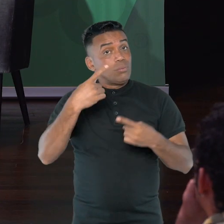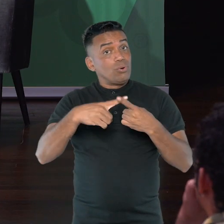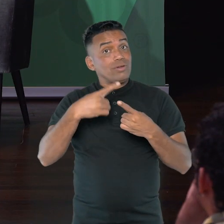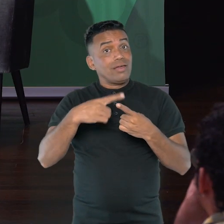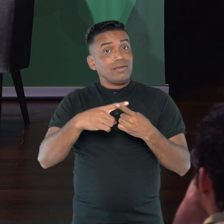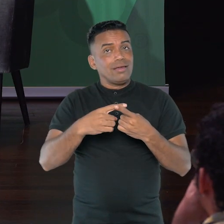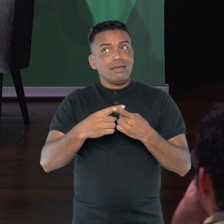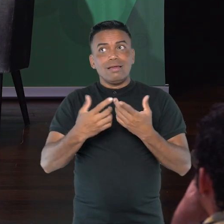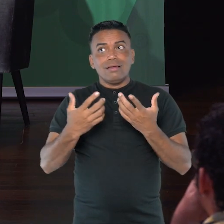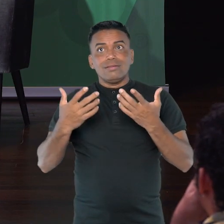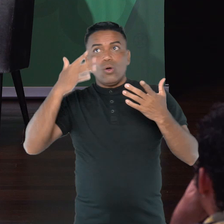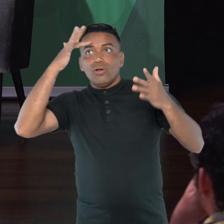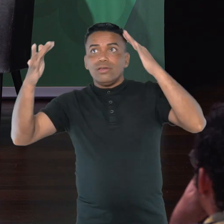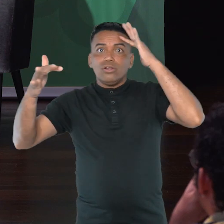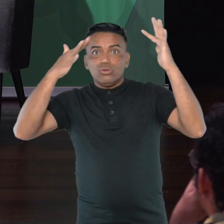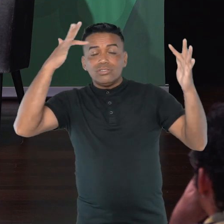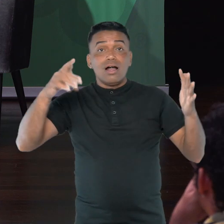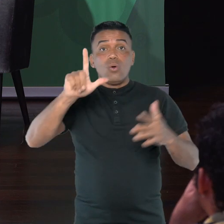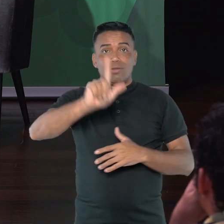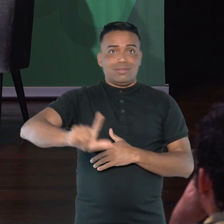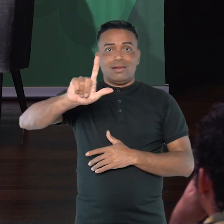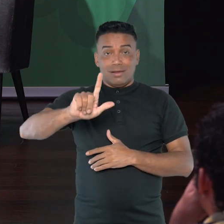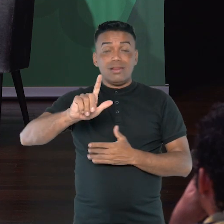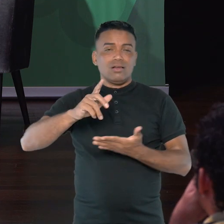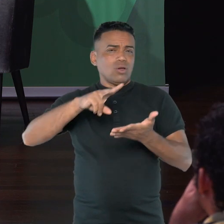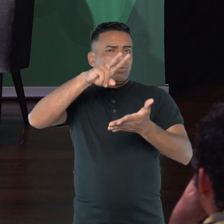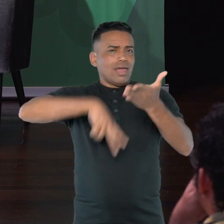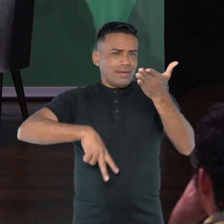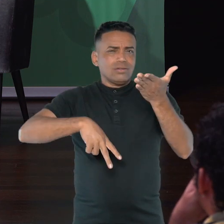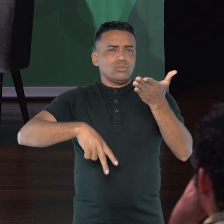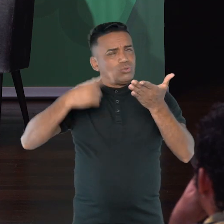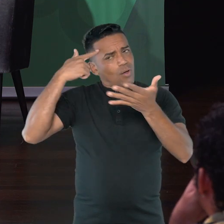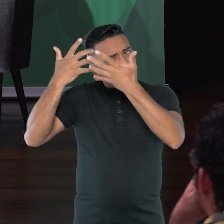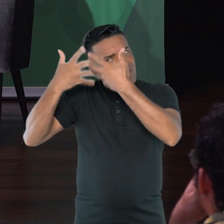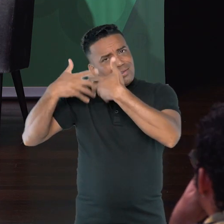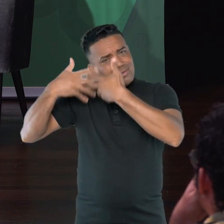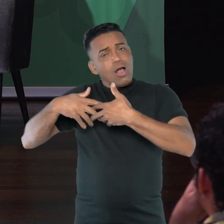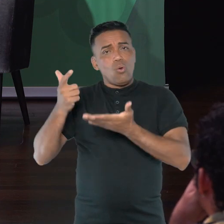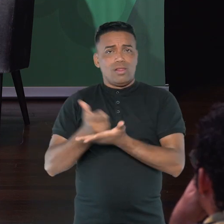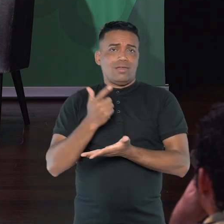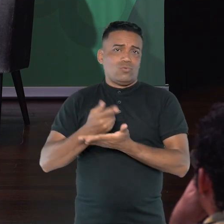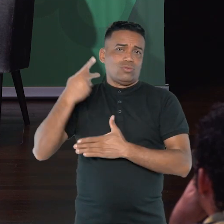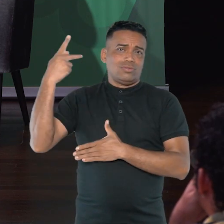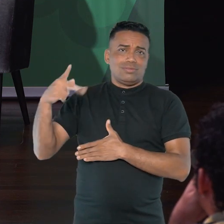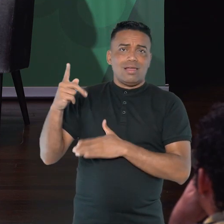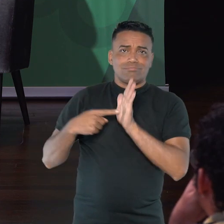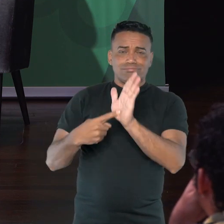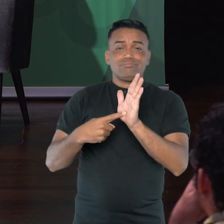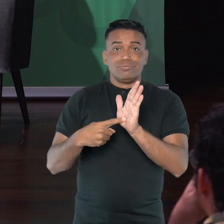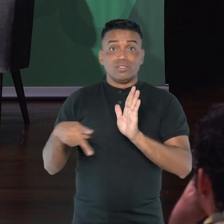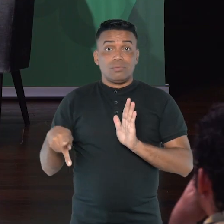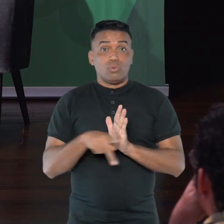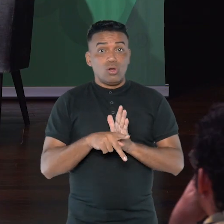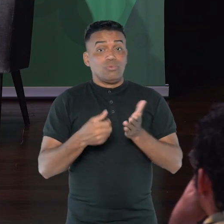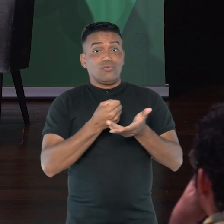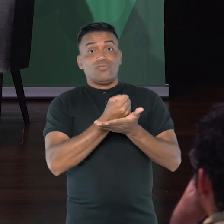ilusão literária. Eu vou me permitir ler um trecho do início, a primeira reflexão que o Frieiro faz sobre o nosso ofício, e aqui temos hoje